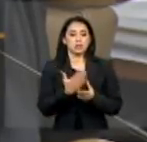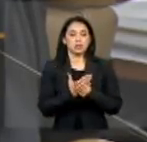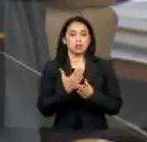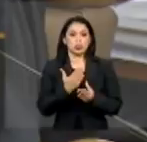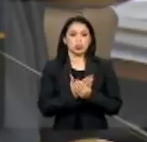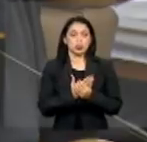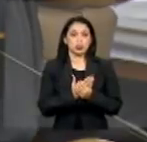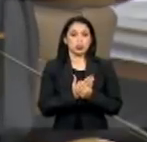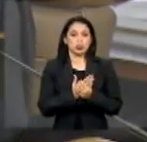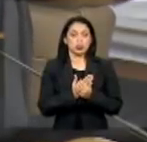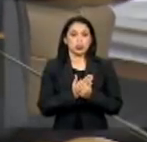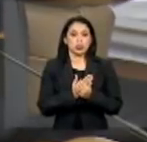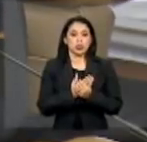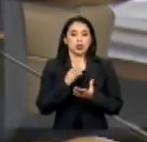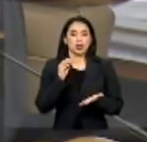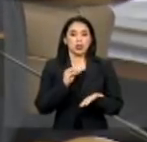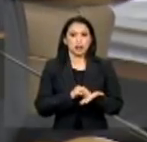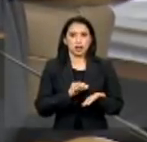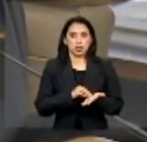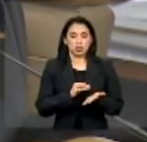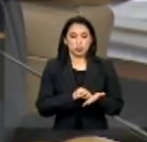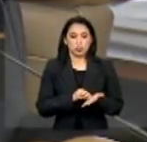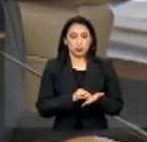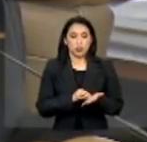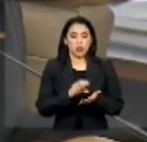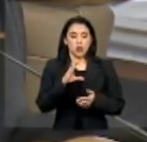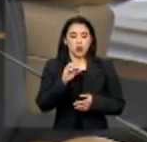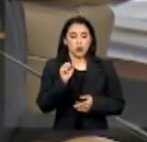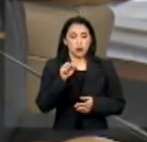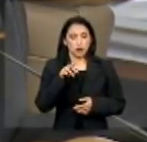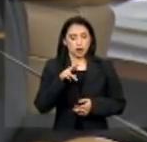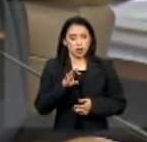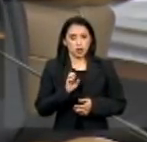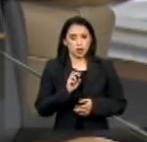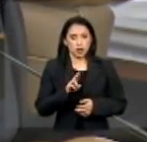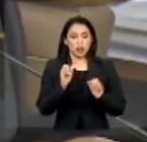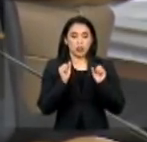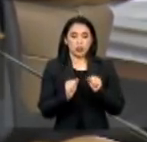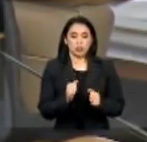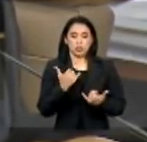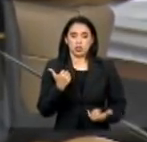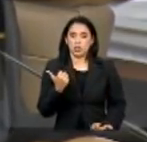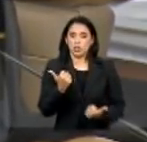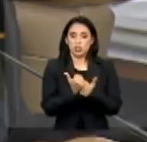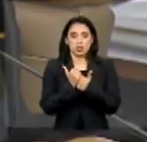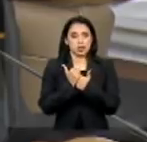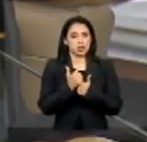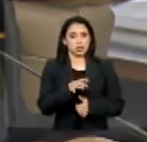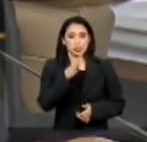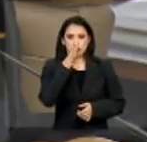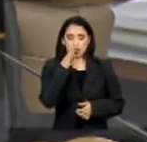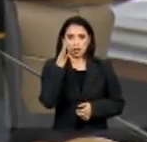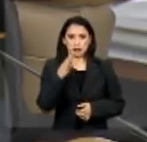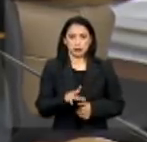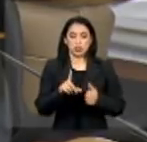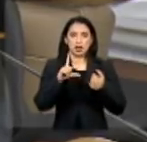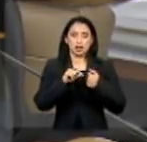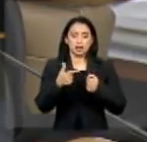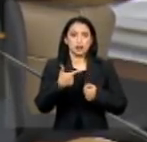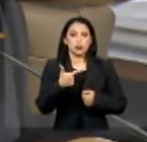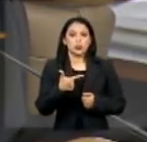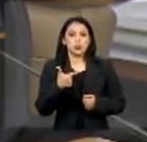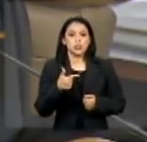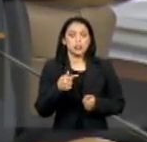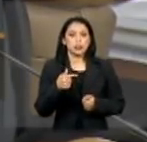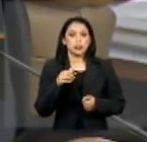expressamente que co réu possa intervir como assistente de acusação artigo 270